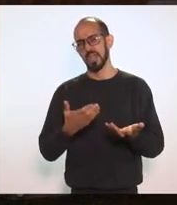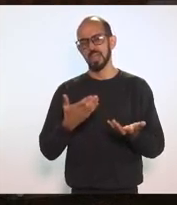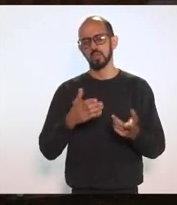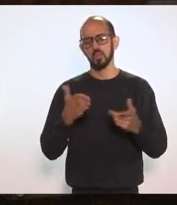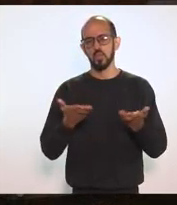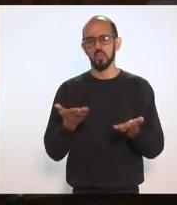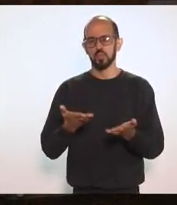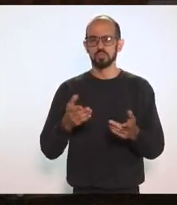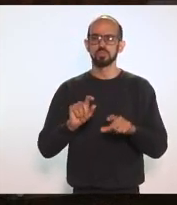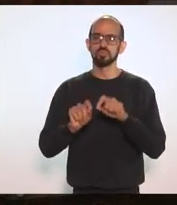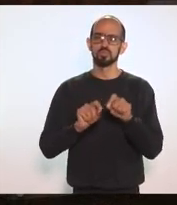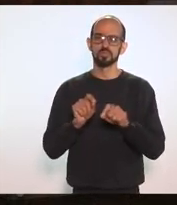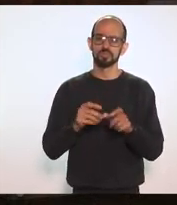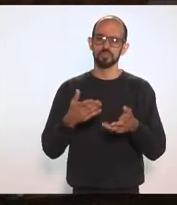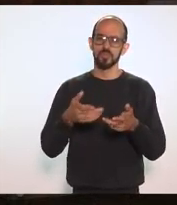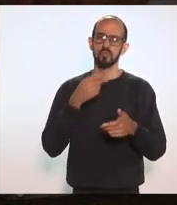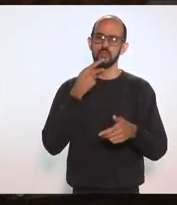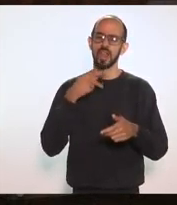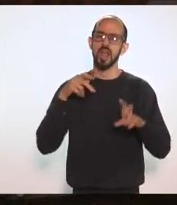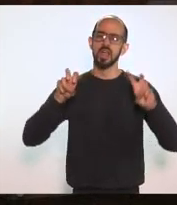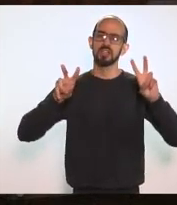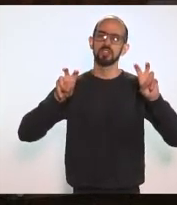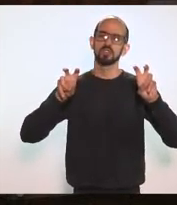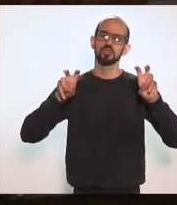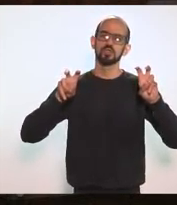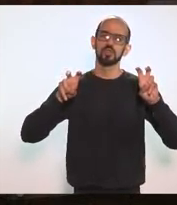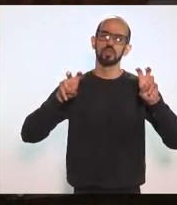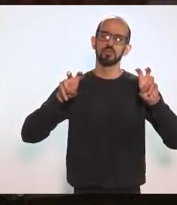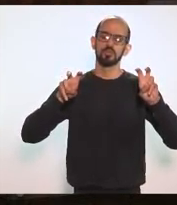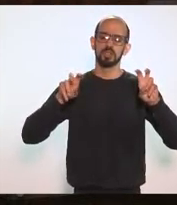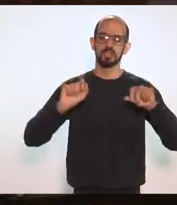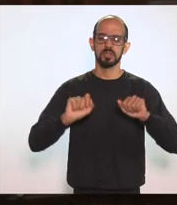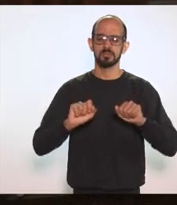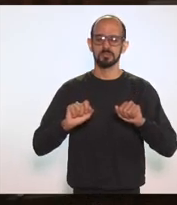hoje abordar naturalmente